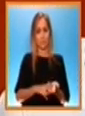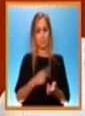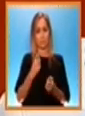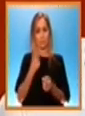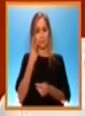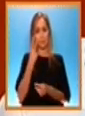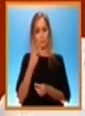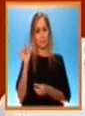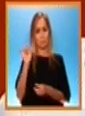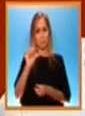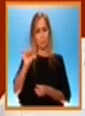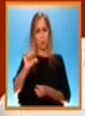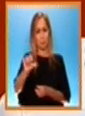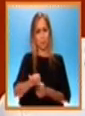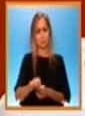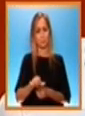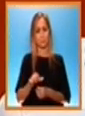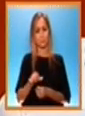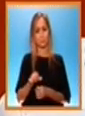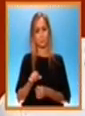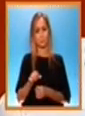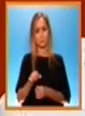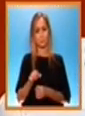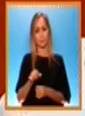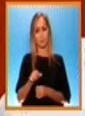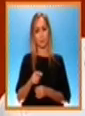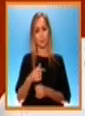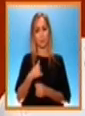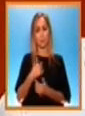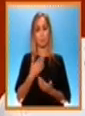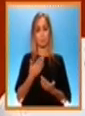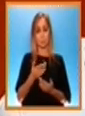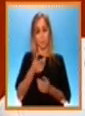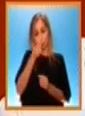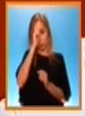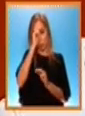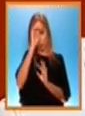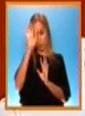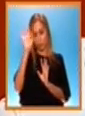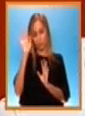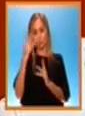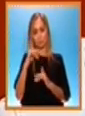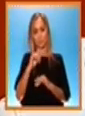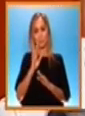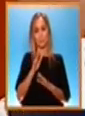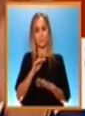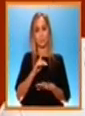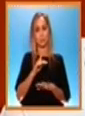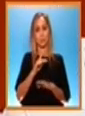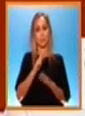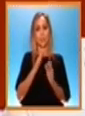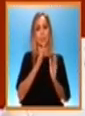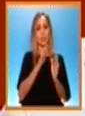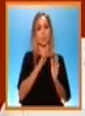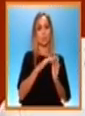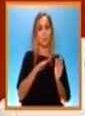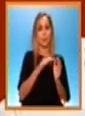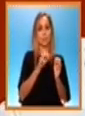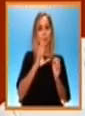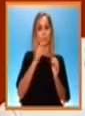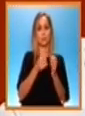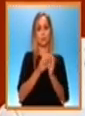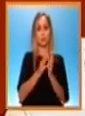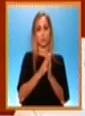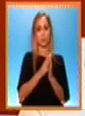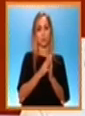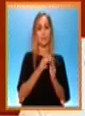vezes estão a ver porcaria atrás de porcaria atrás de porcaria, não desrespeitando o resto, mas tem que haver espaço para tudo? Tem, sim, senhor. Tem que haver